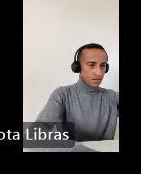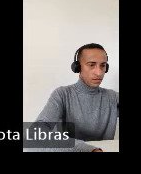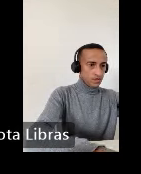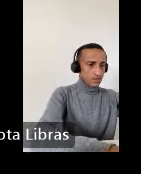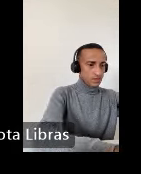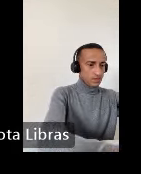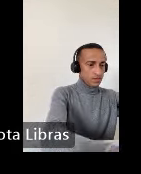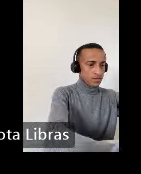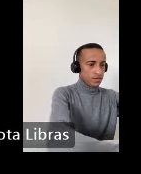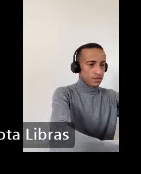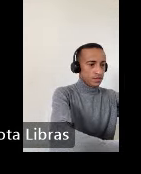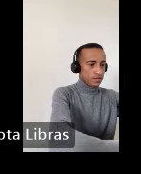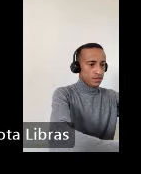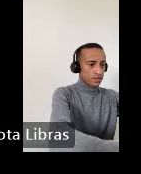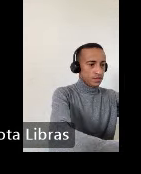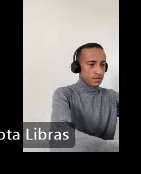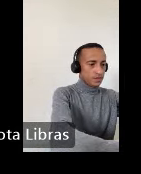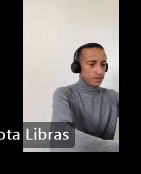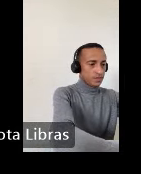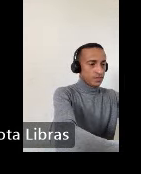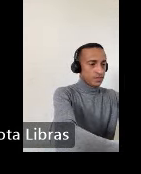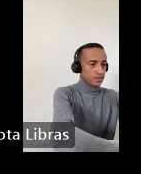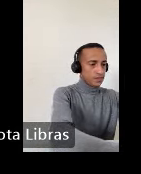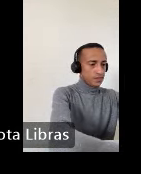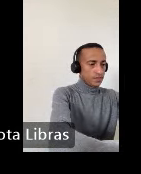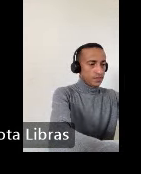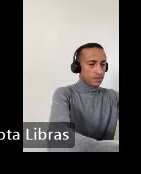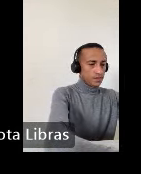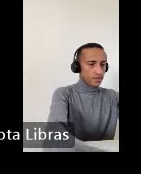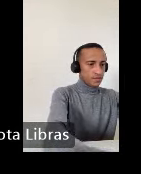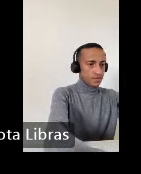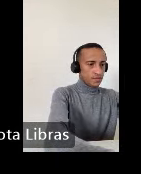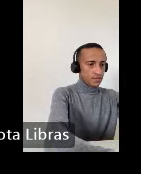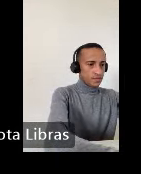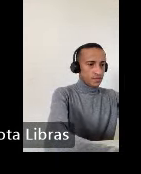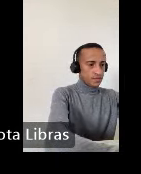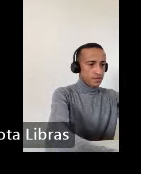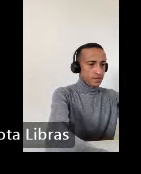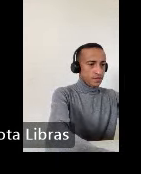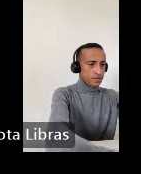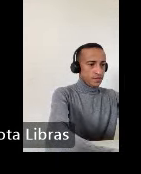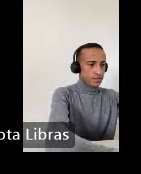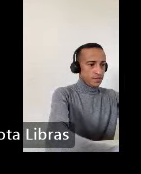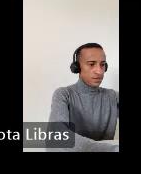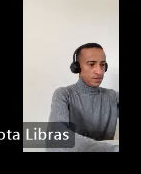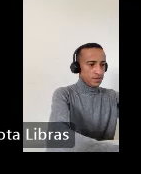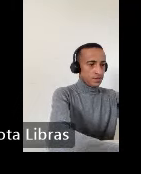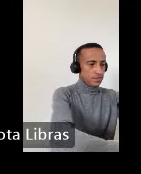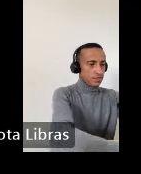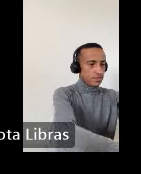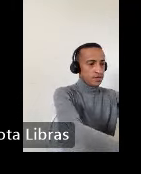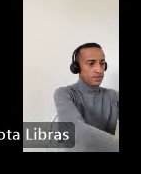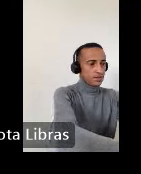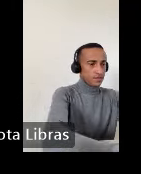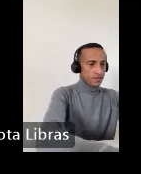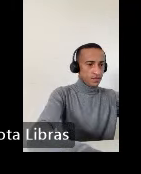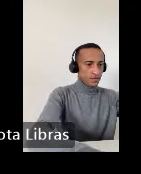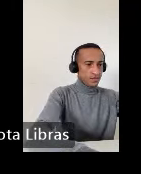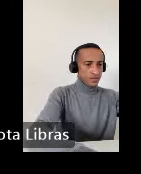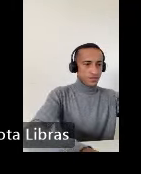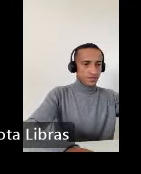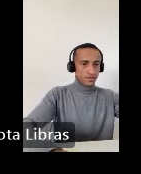transparência ela é base lá para que a gente consiga construir essa relação de confiança e aí a gente fala de outros atores a gente fala da própria